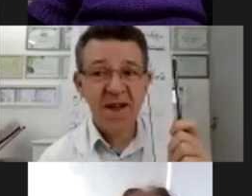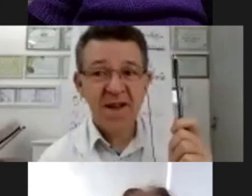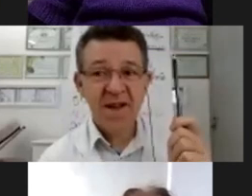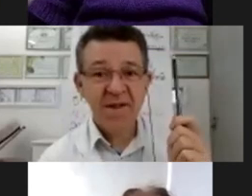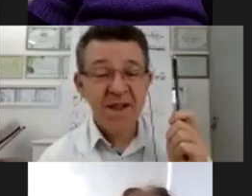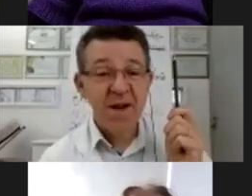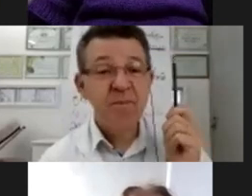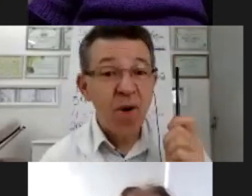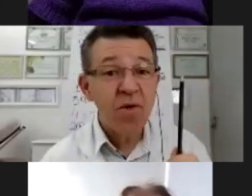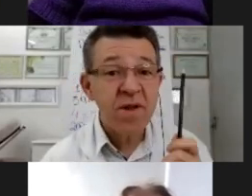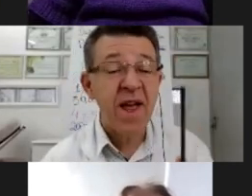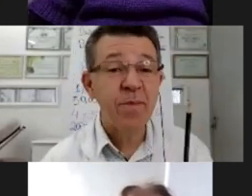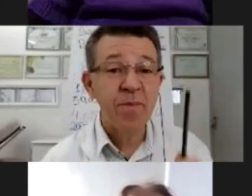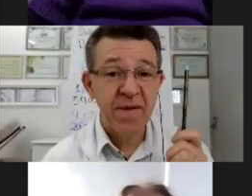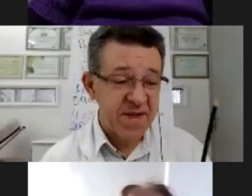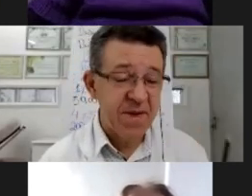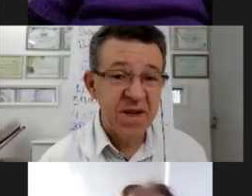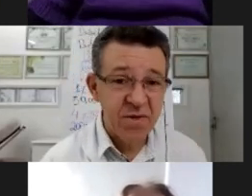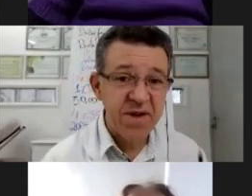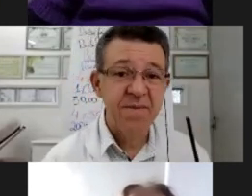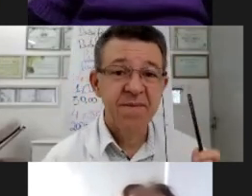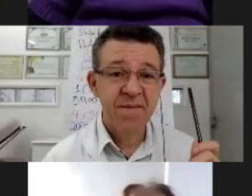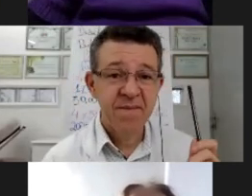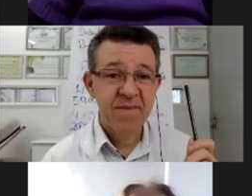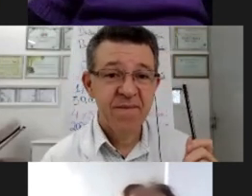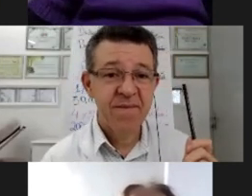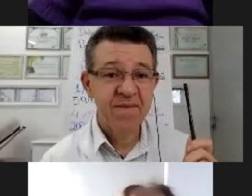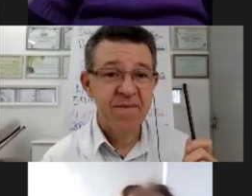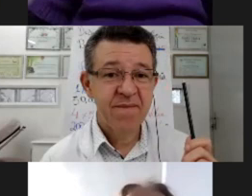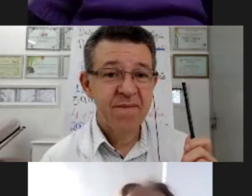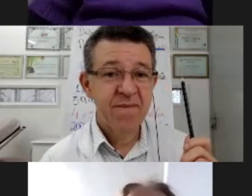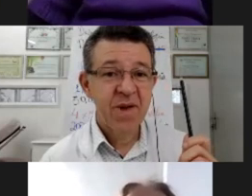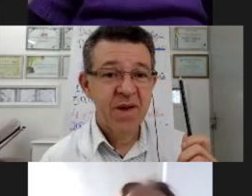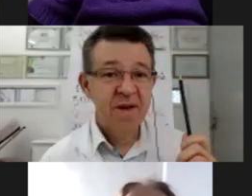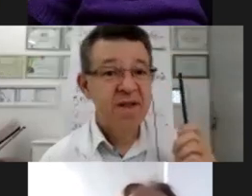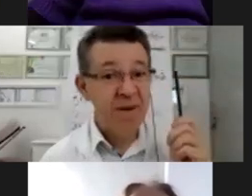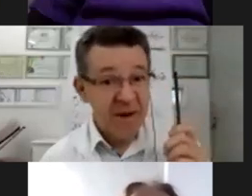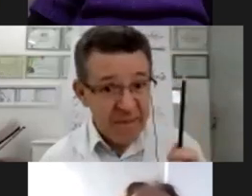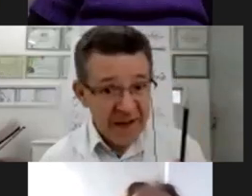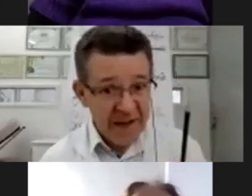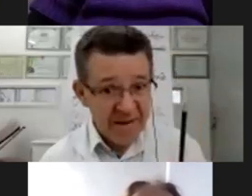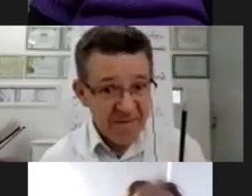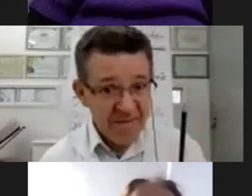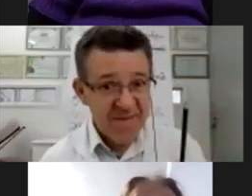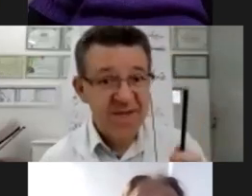você vai ter pouco tempo para fazer manicure. Ai, que bom.